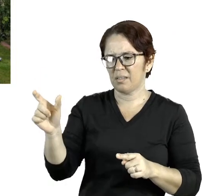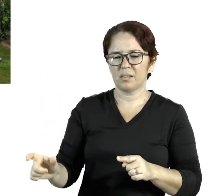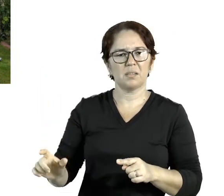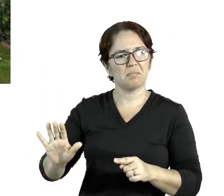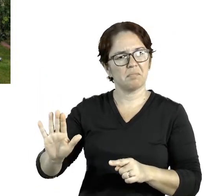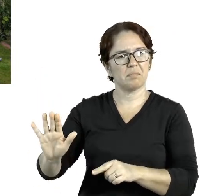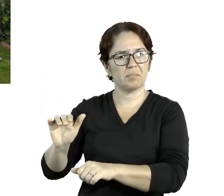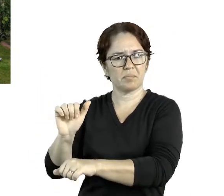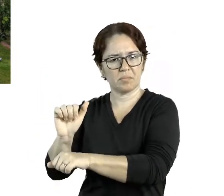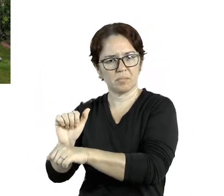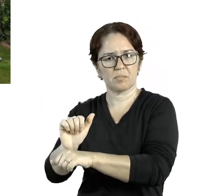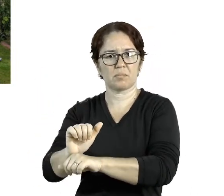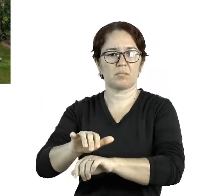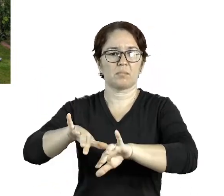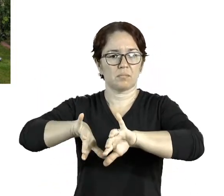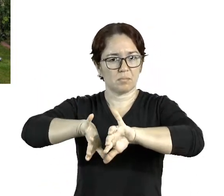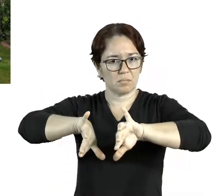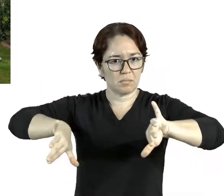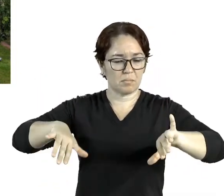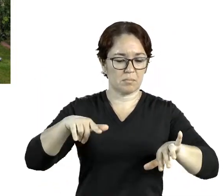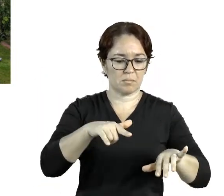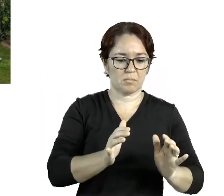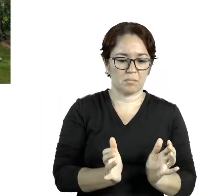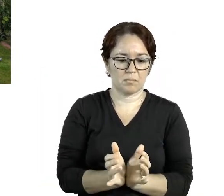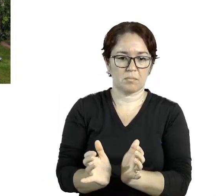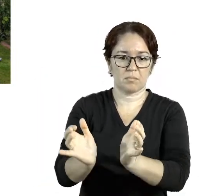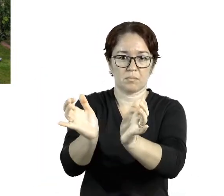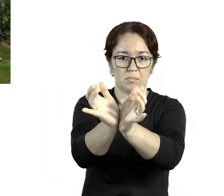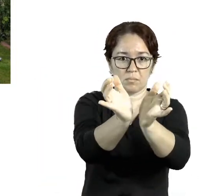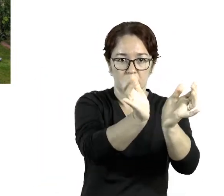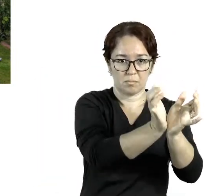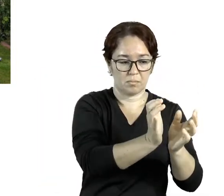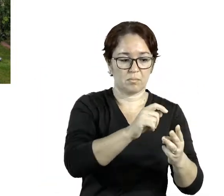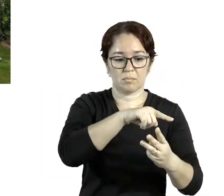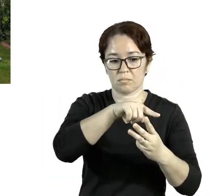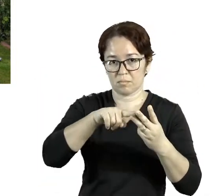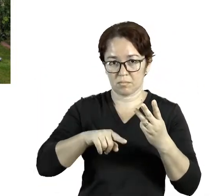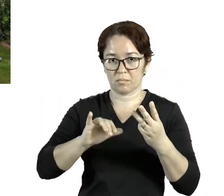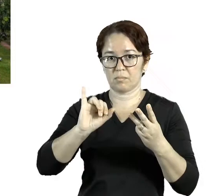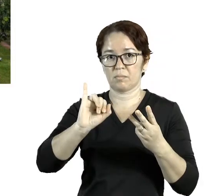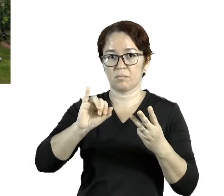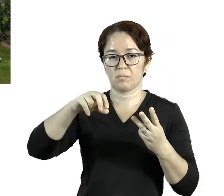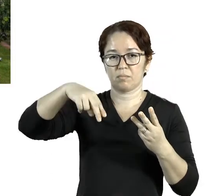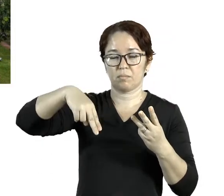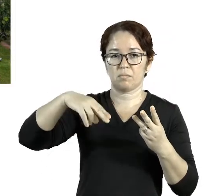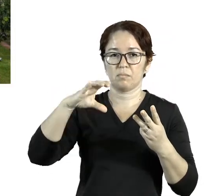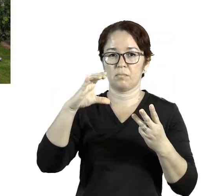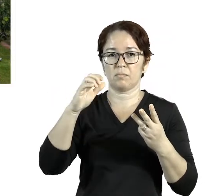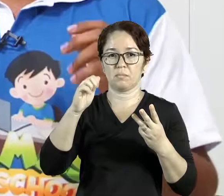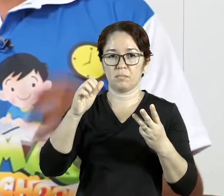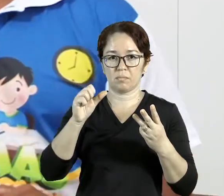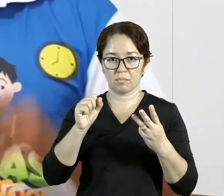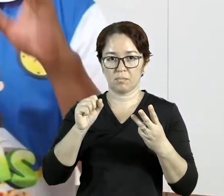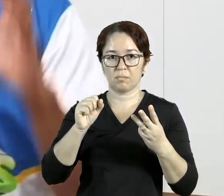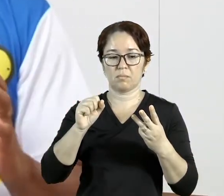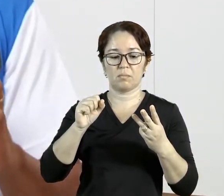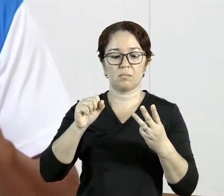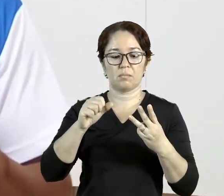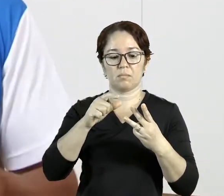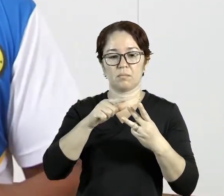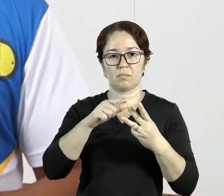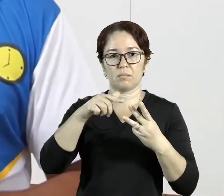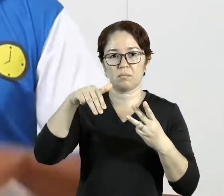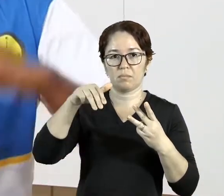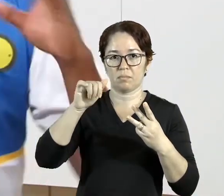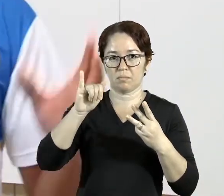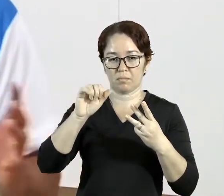povos mesoamericanos. Então, sem mais delongas, os primeiros povos que nós iremos falar vai ser sobre os povos maias,